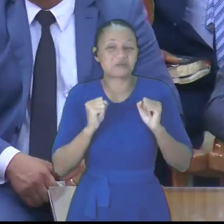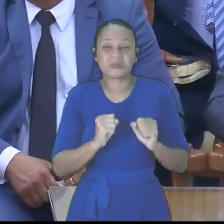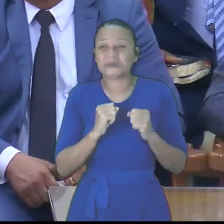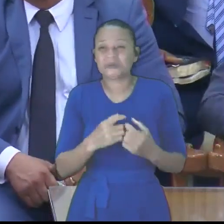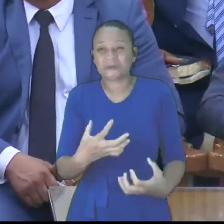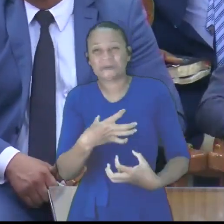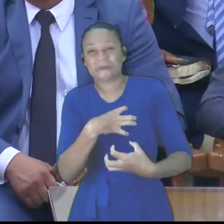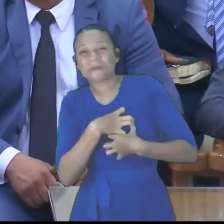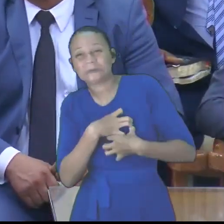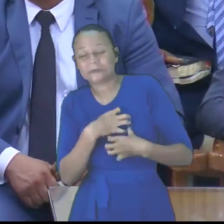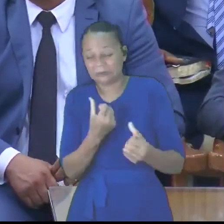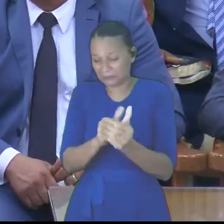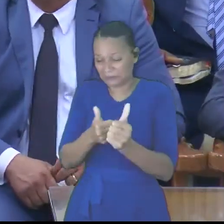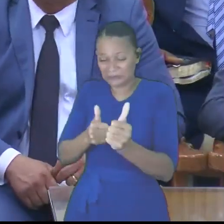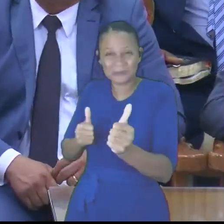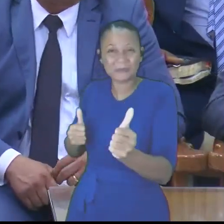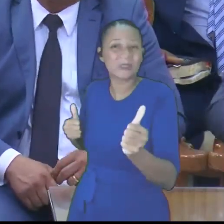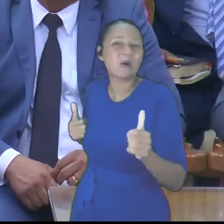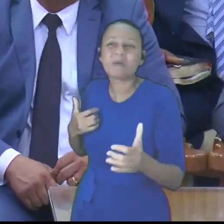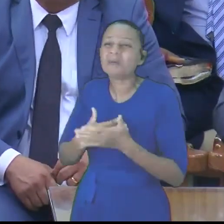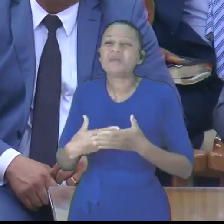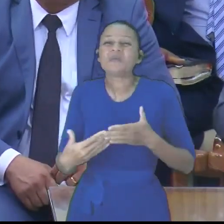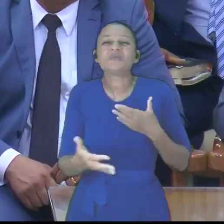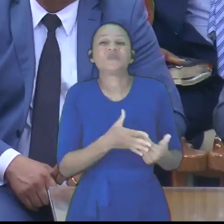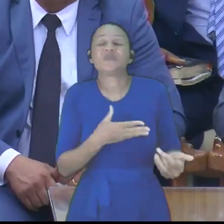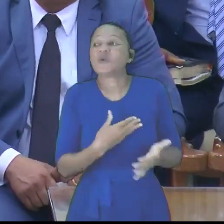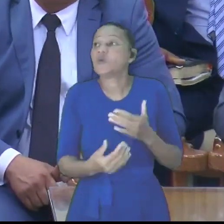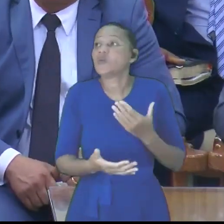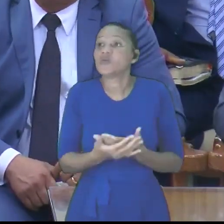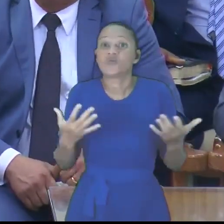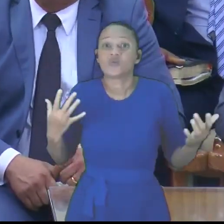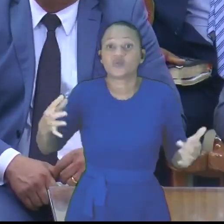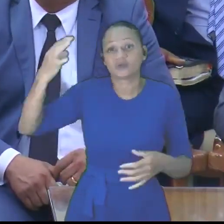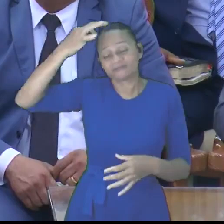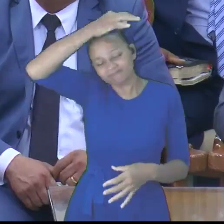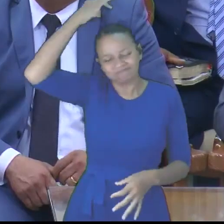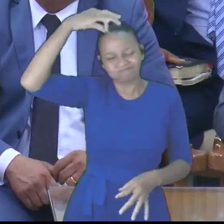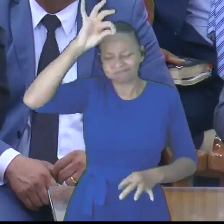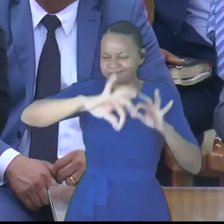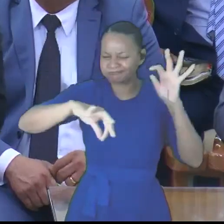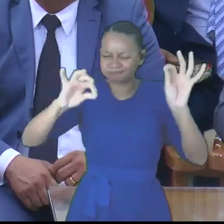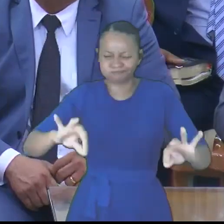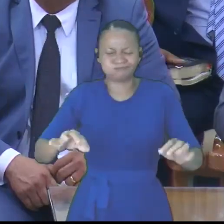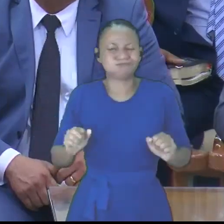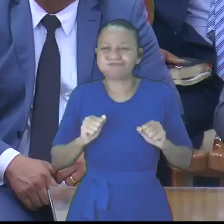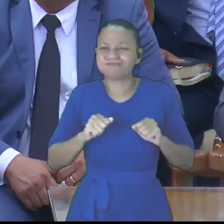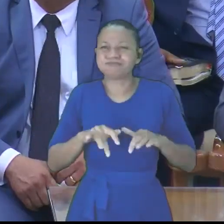frieza, pode dar apostasia, pode dar o que der. O Espírito Santo vai ser derramado.